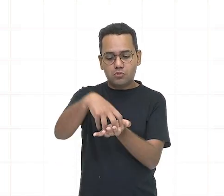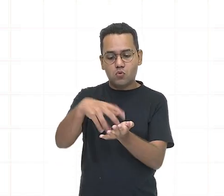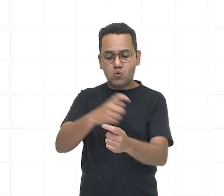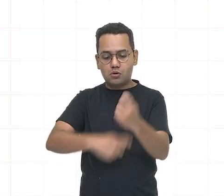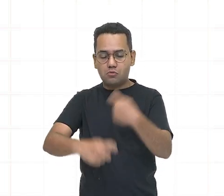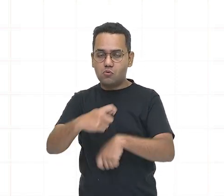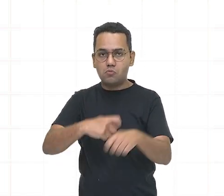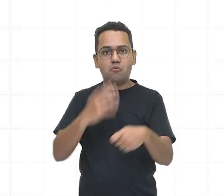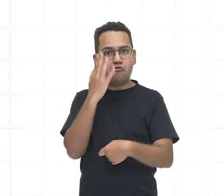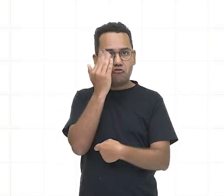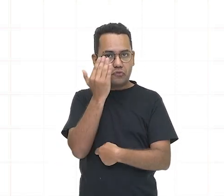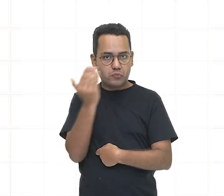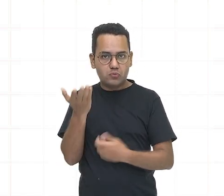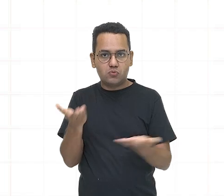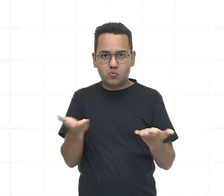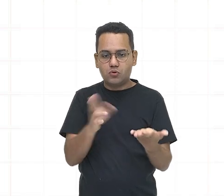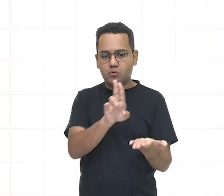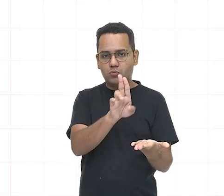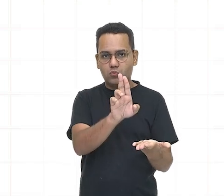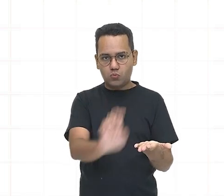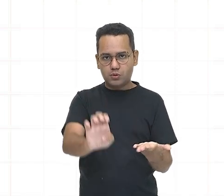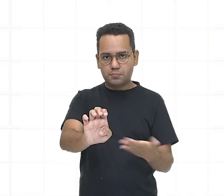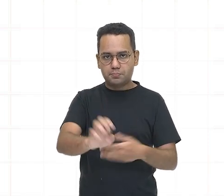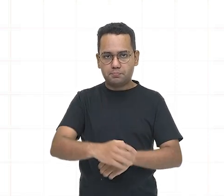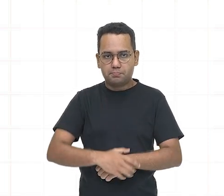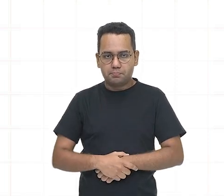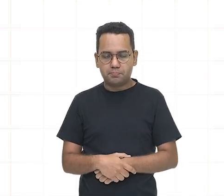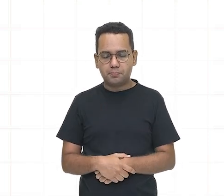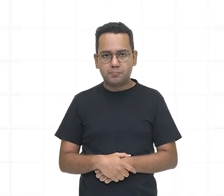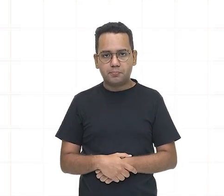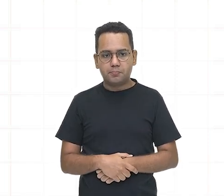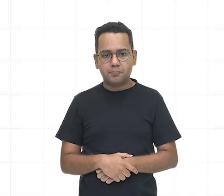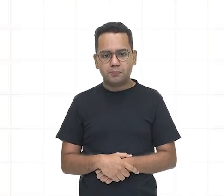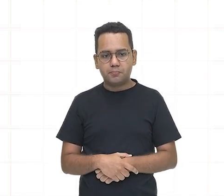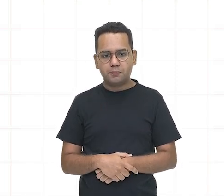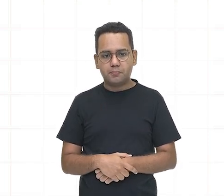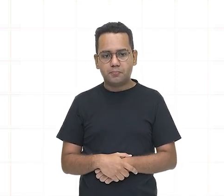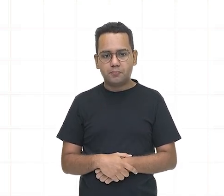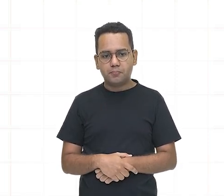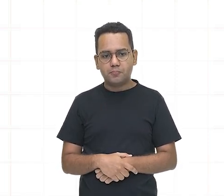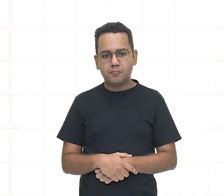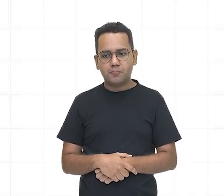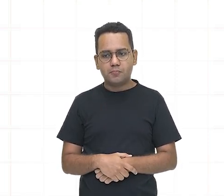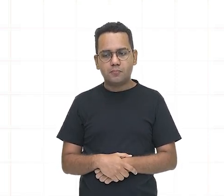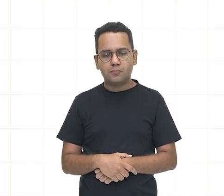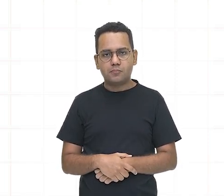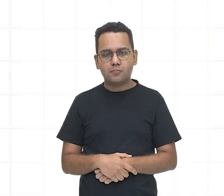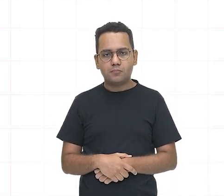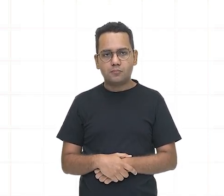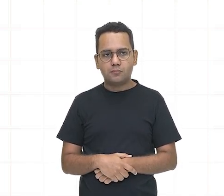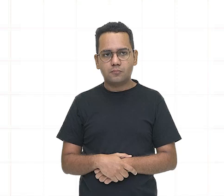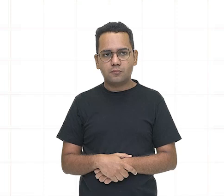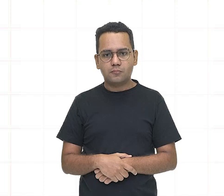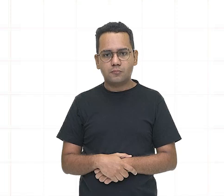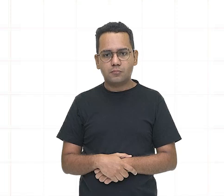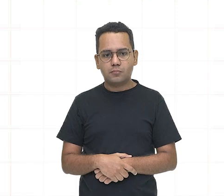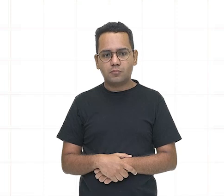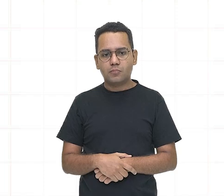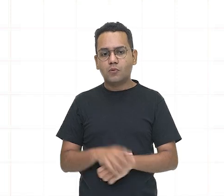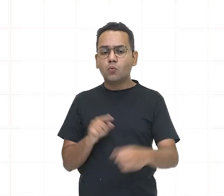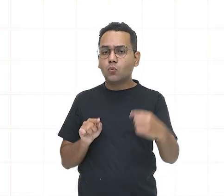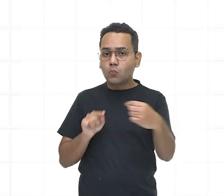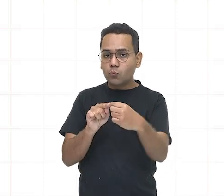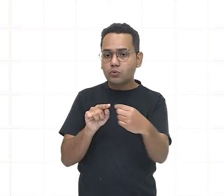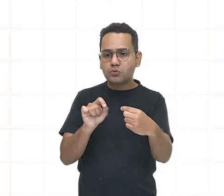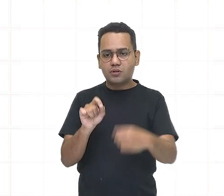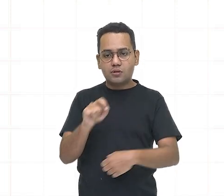nos dias atuais, que vai ser o quê? A União Europeia, né? Então, a União Europeia, gente, são áreas,